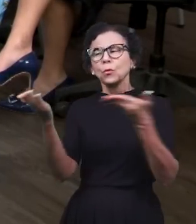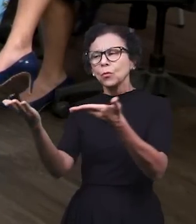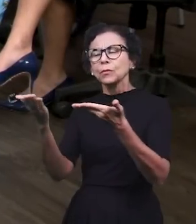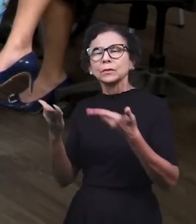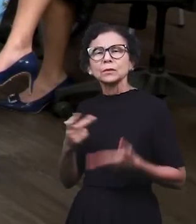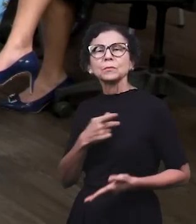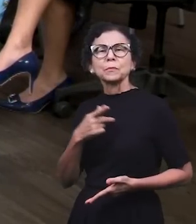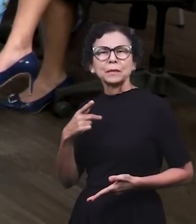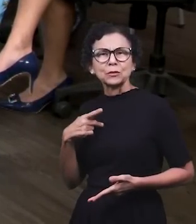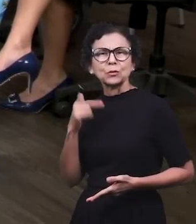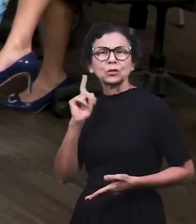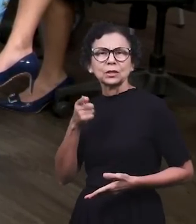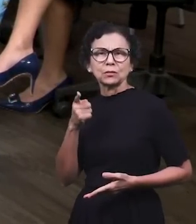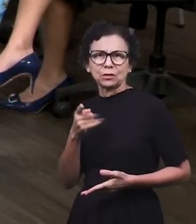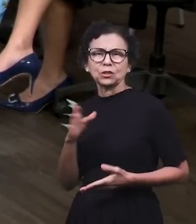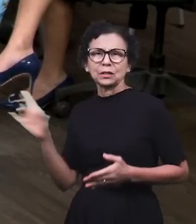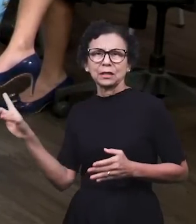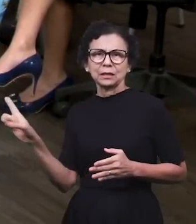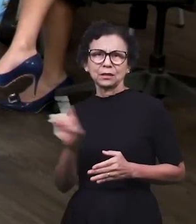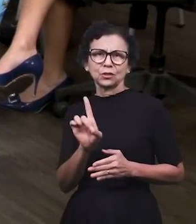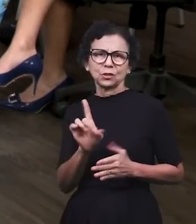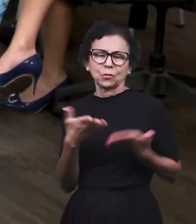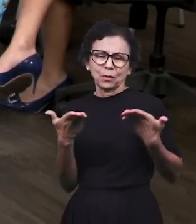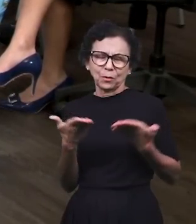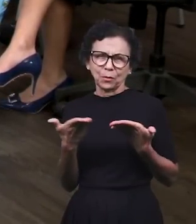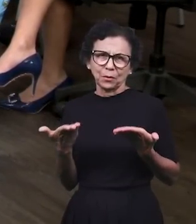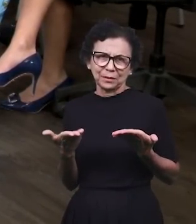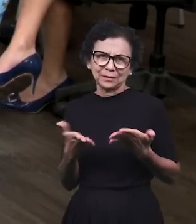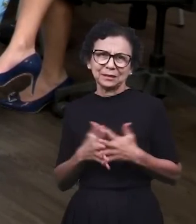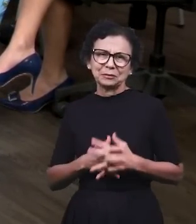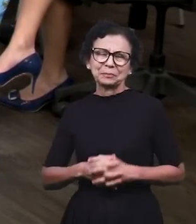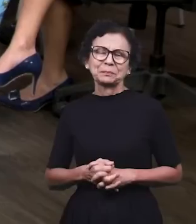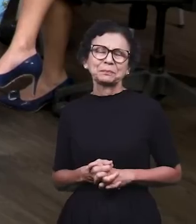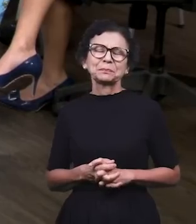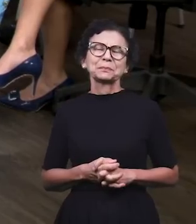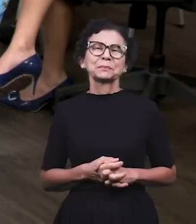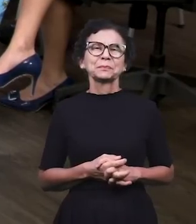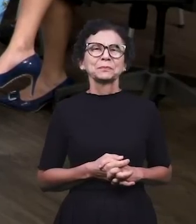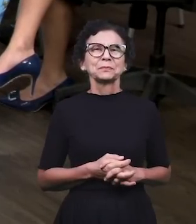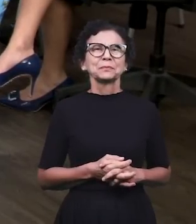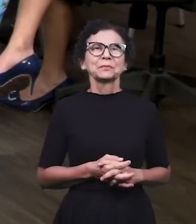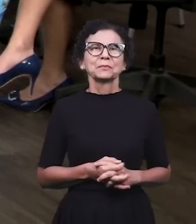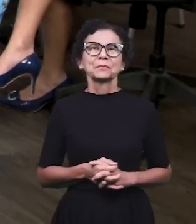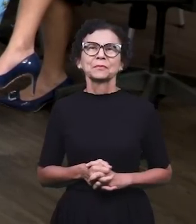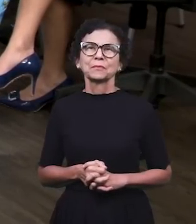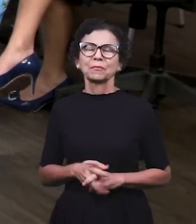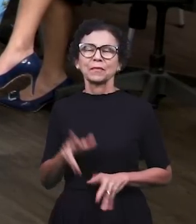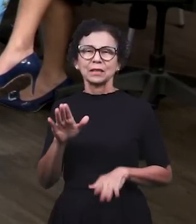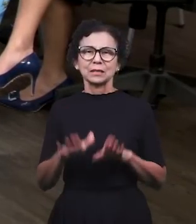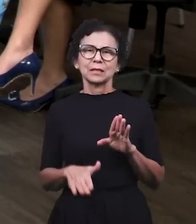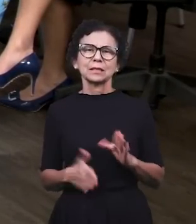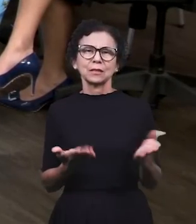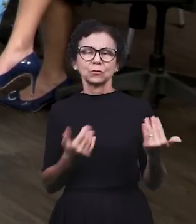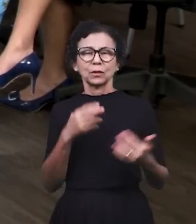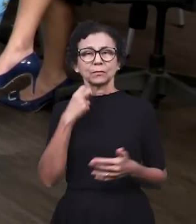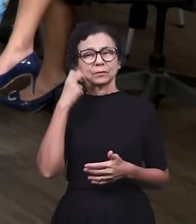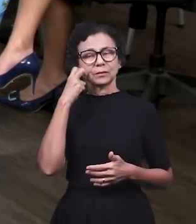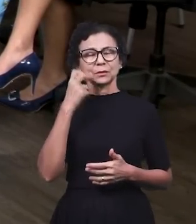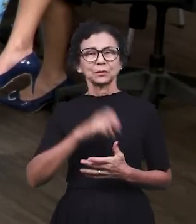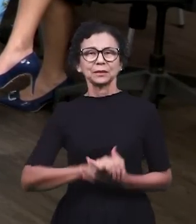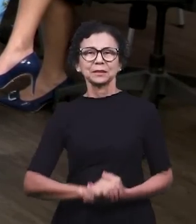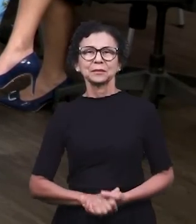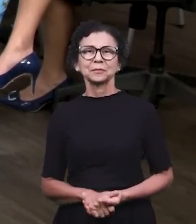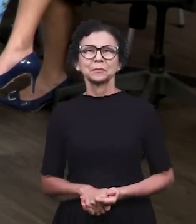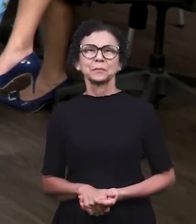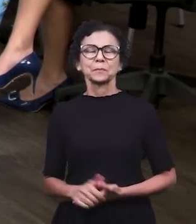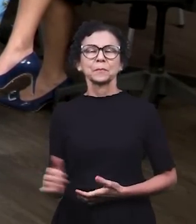Bom, às vezes o jovem se sente um pouco, mas tem uma turma que não está nem aí. Tem. A turma que Amadeu, é